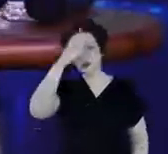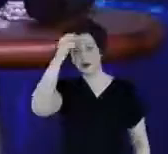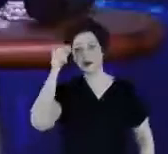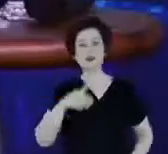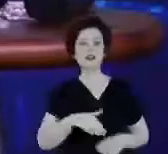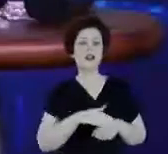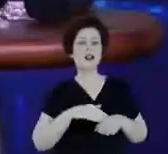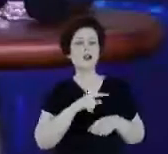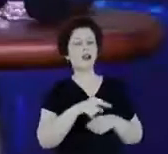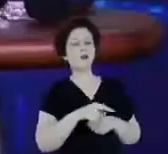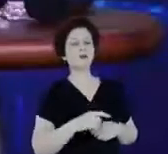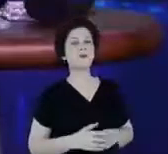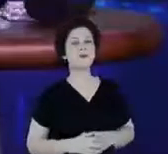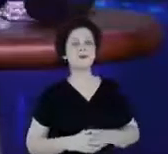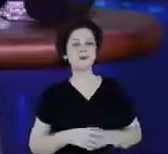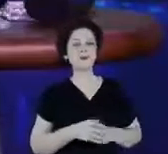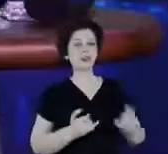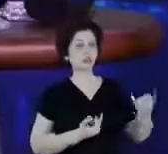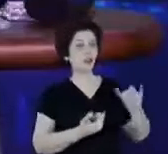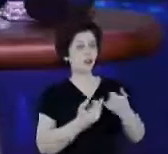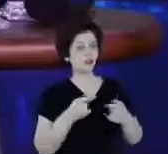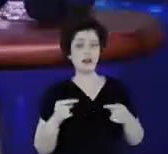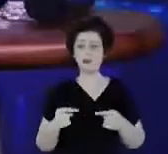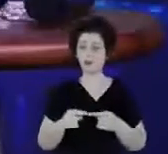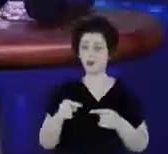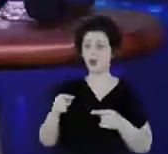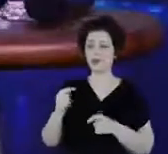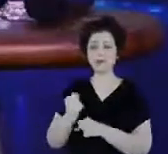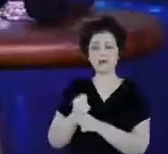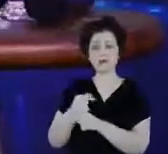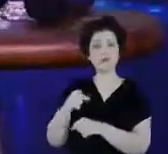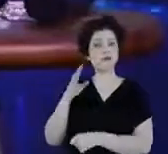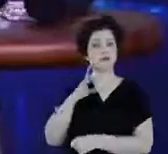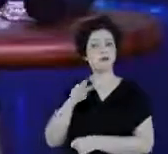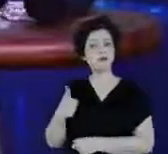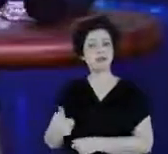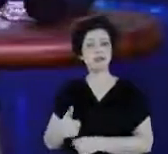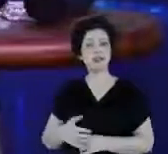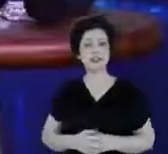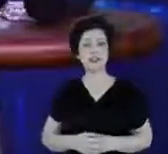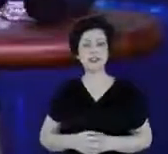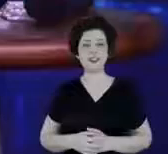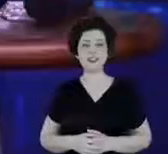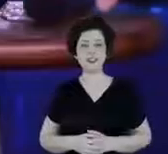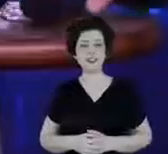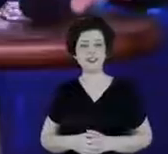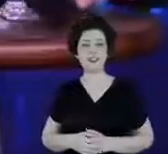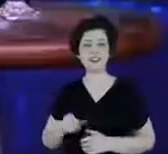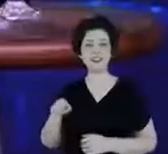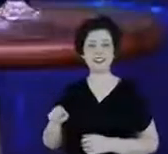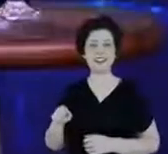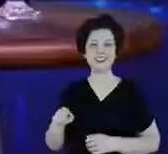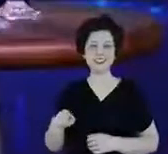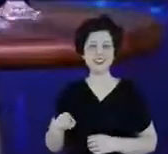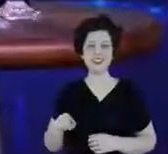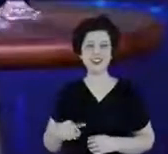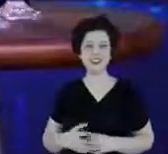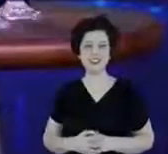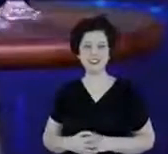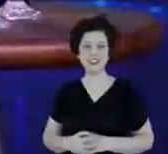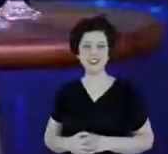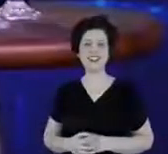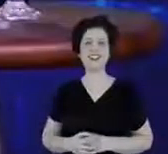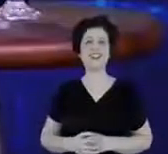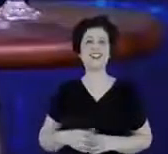verdade e ela falou que faz muito sentido sincero construir só que a minhas metas são a b e c como então